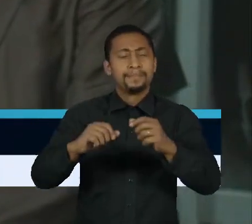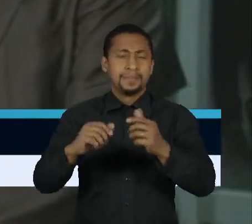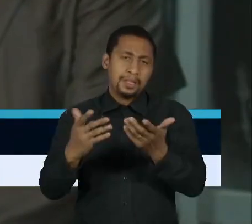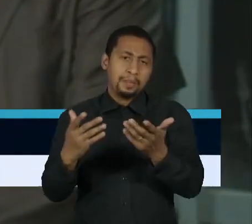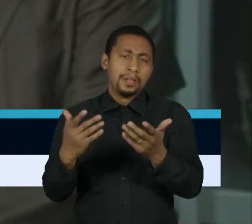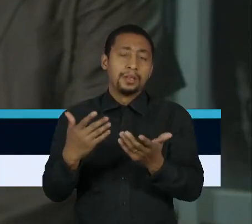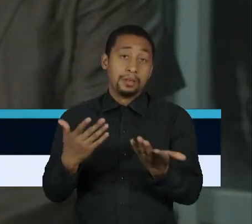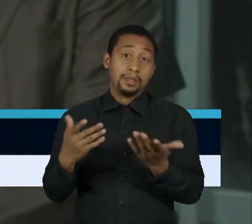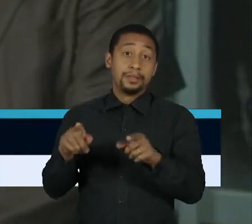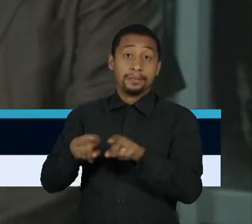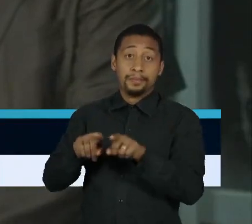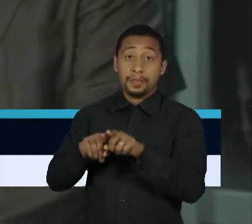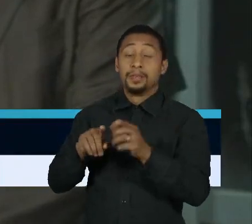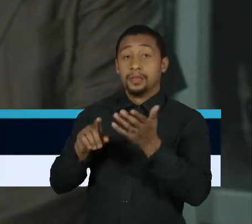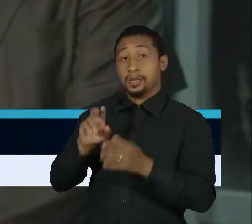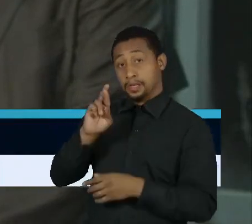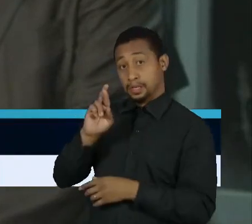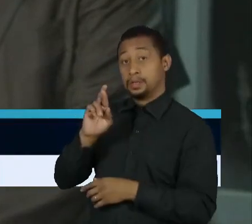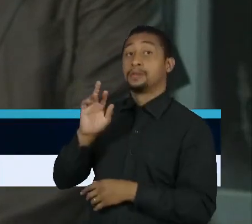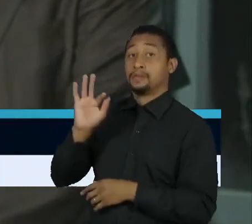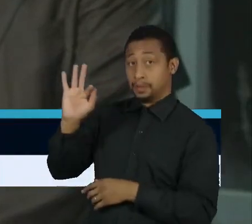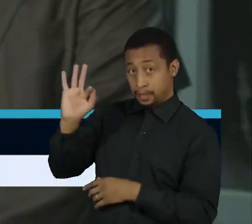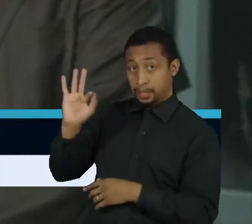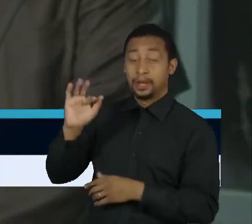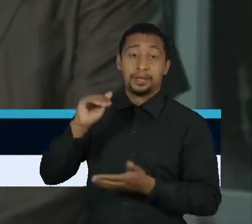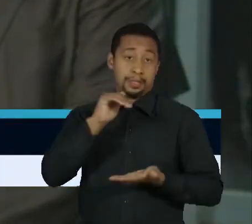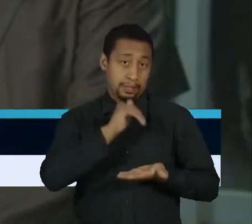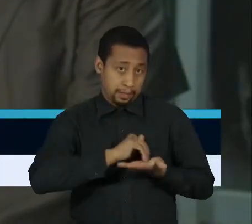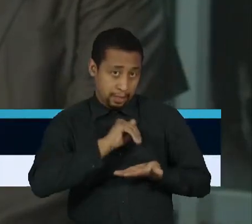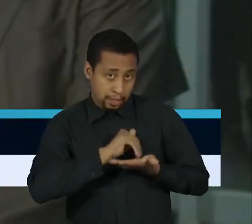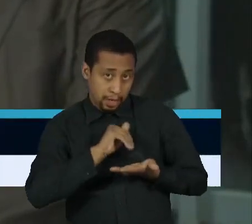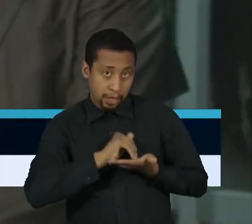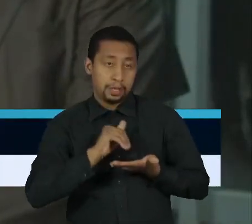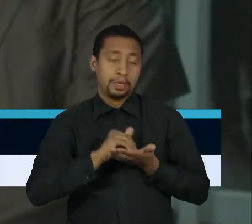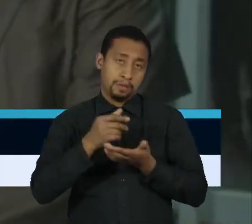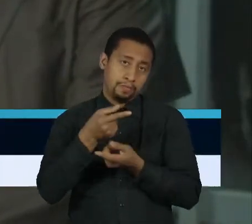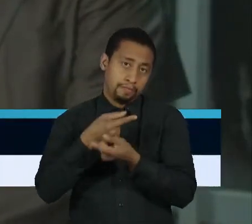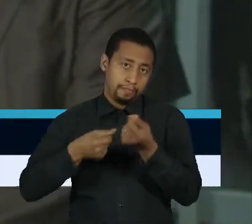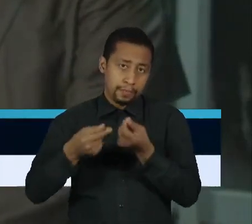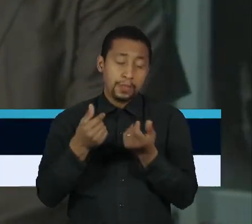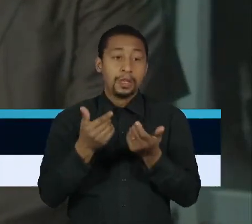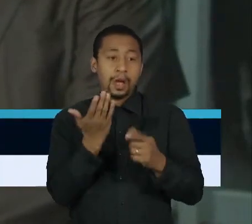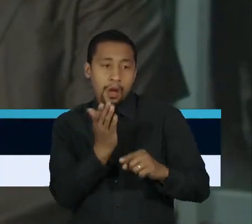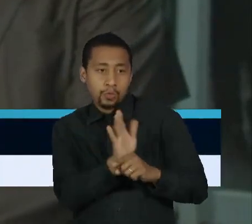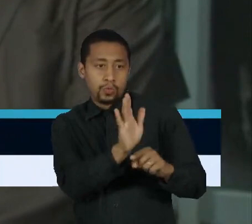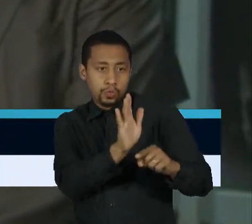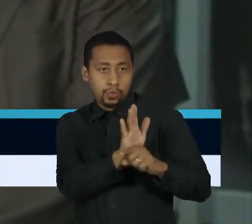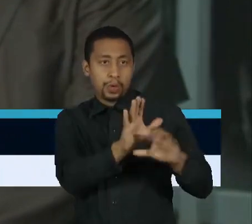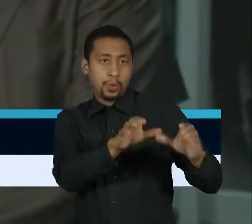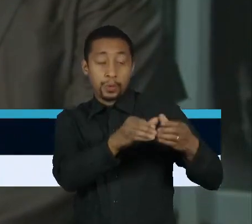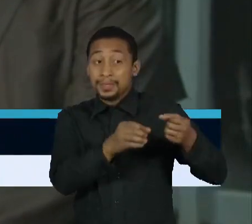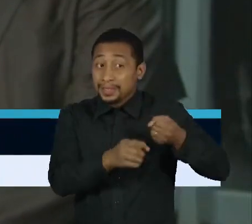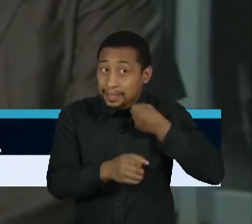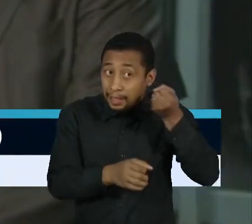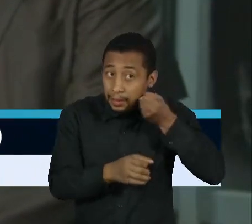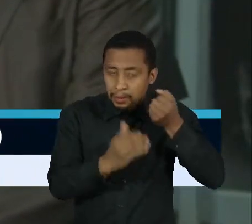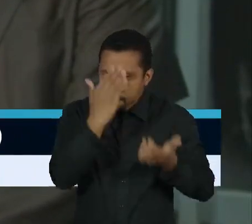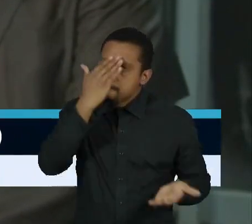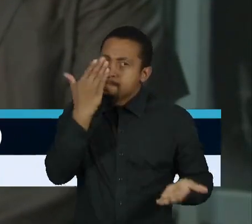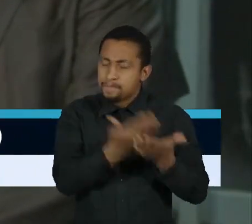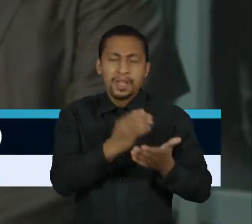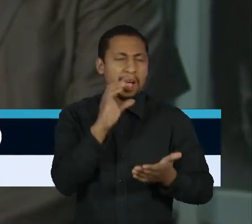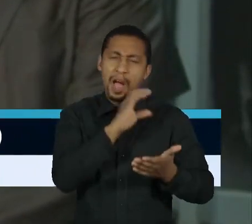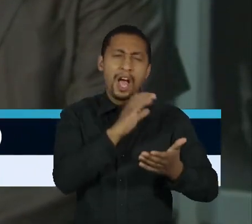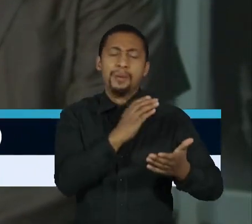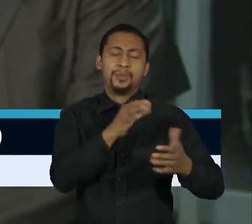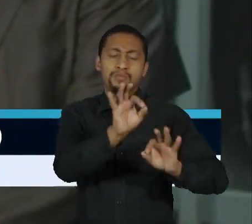Receita Federal e a Secretaria Especial Extraordinária tiverem à disposição dos senadores, mais rápida vai ser a tramitação, mais segurança nós